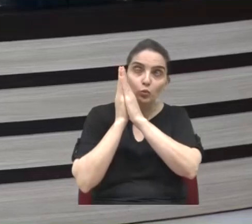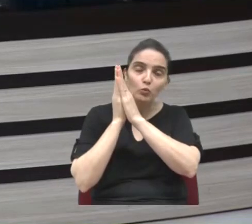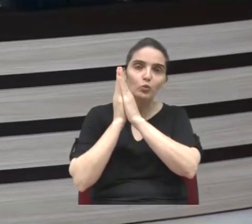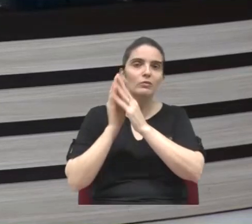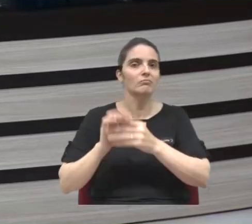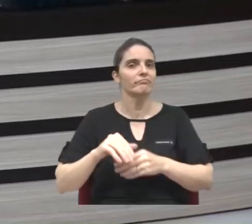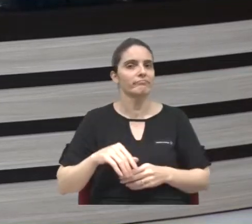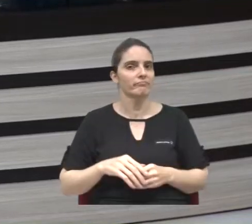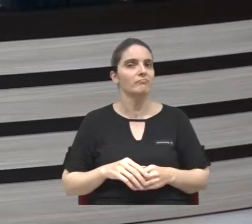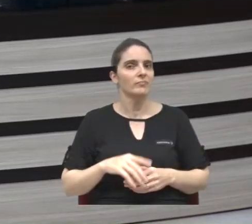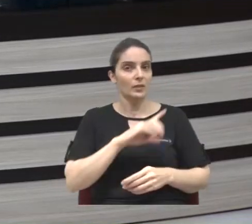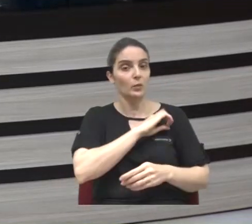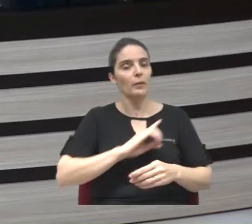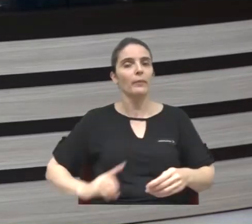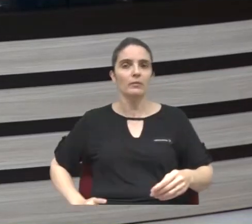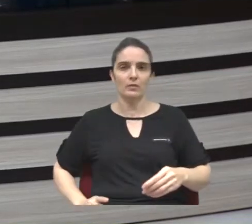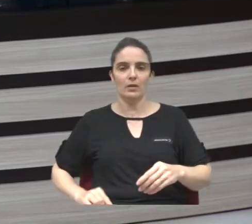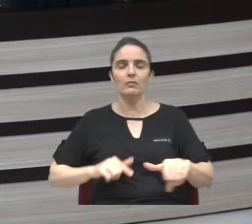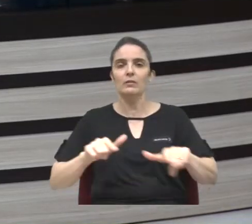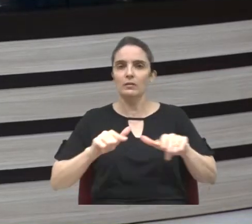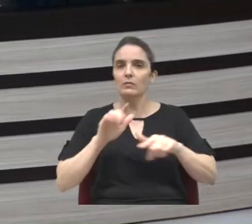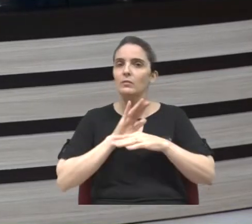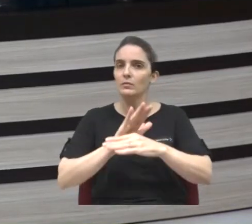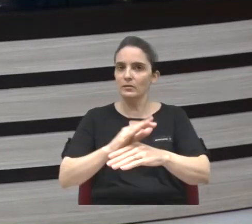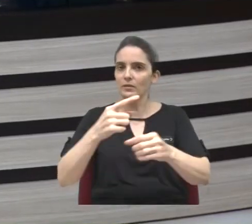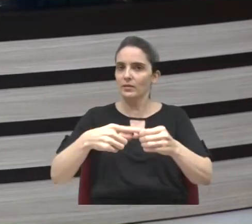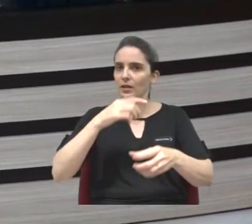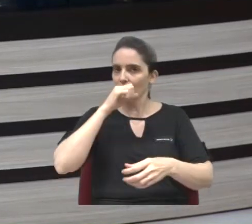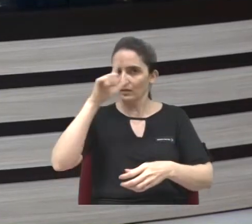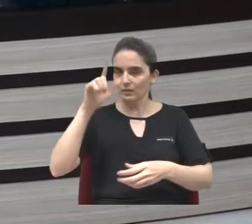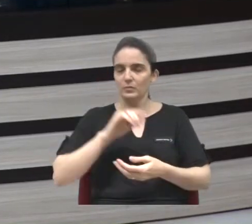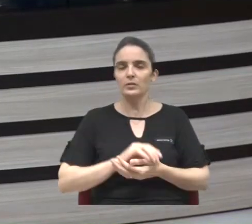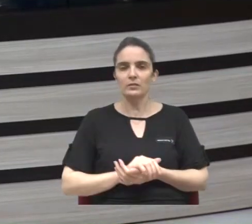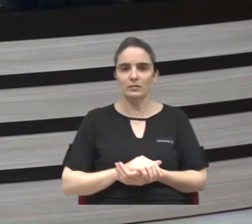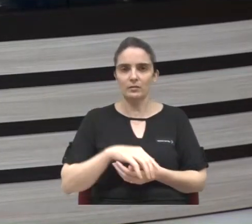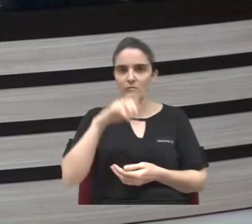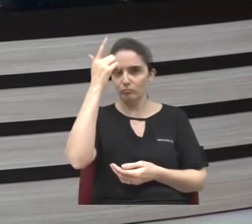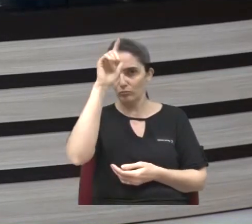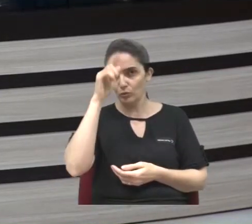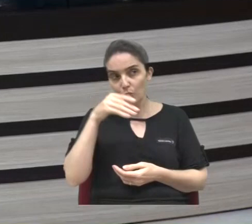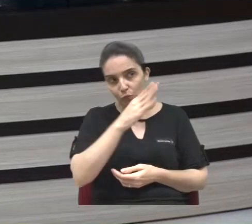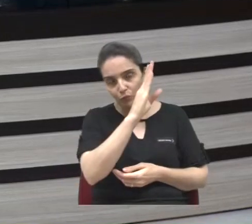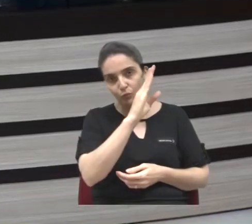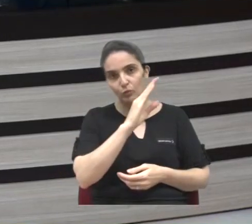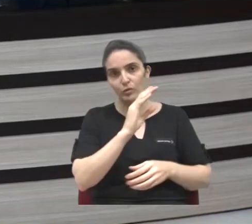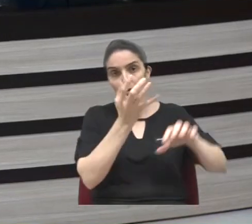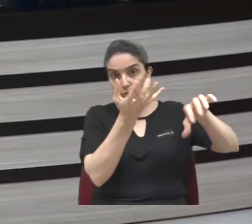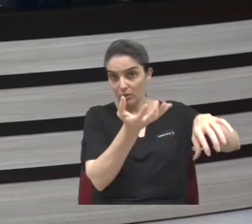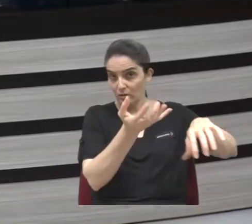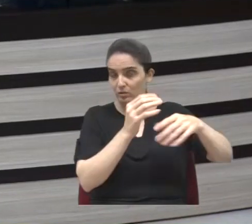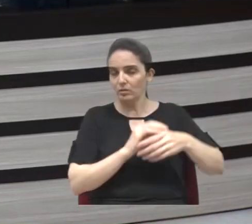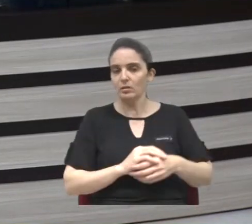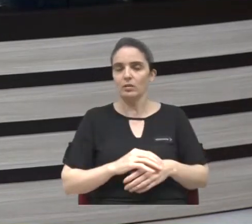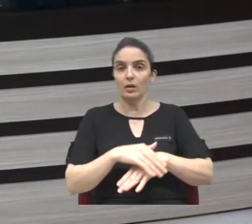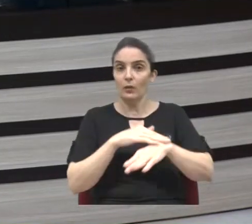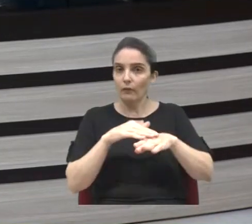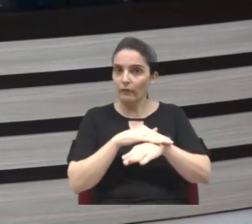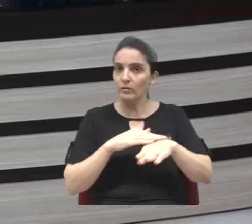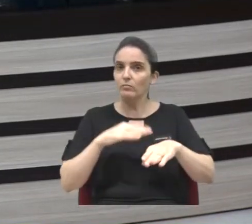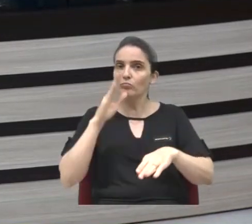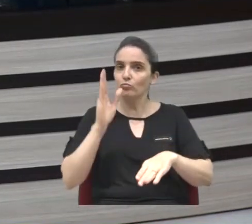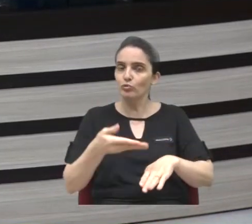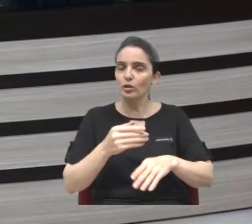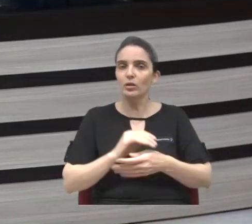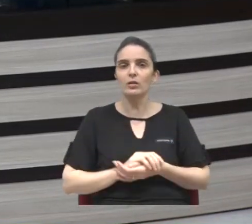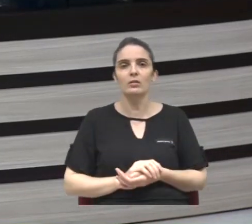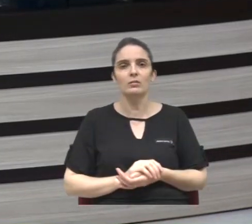cidade, tem trabalhado muito. A última vez que eu pude estar em Brasília, eu falei já aqui, vou repetir. Como é querido, vereadora